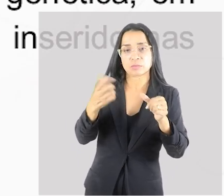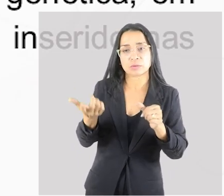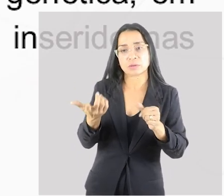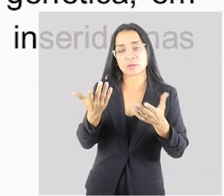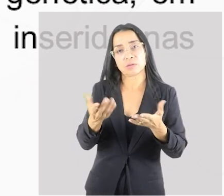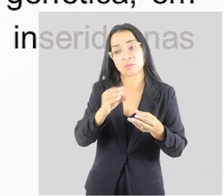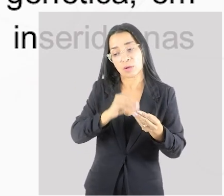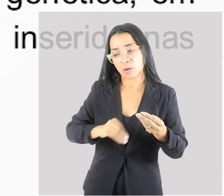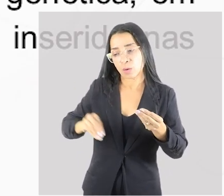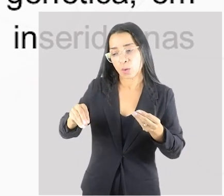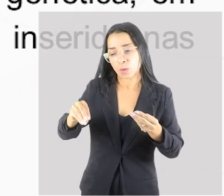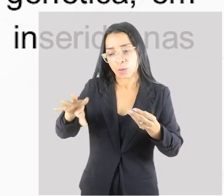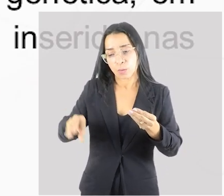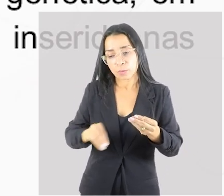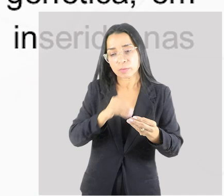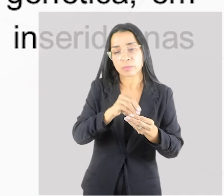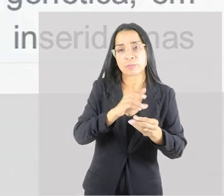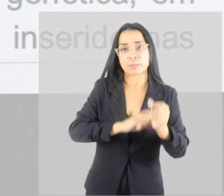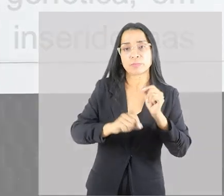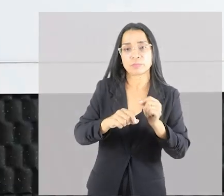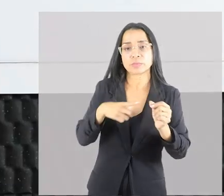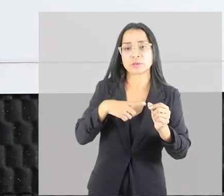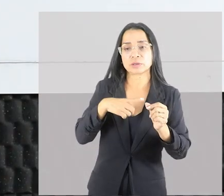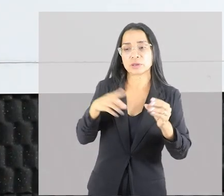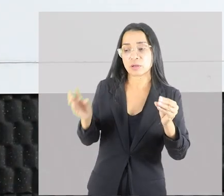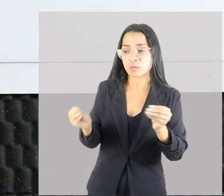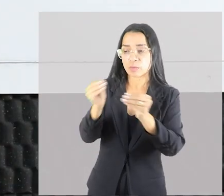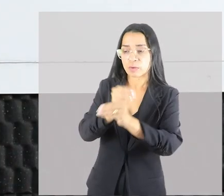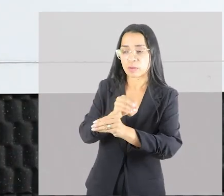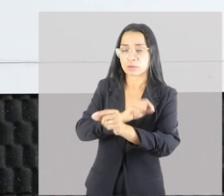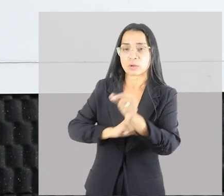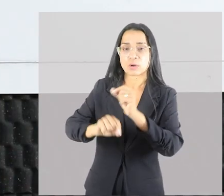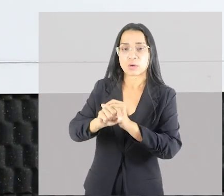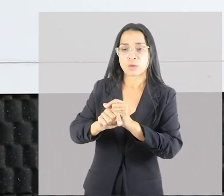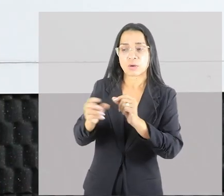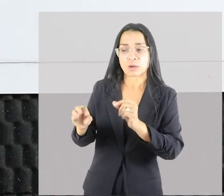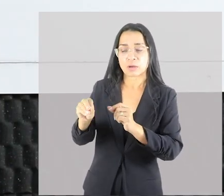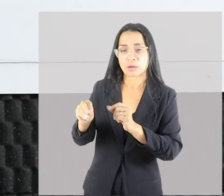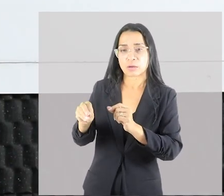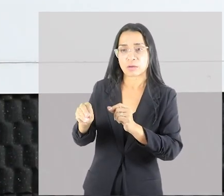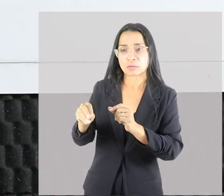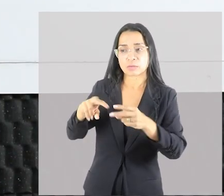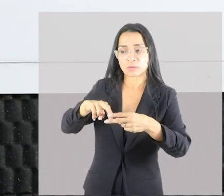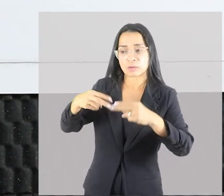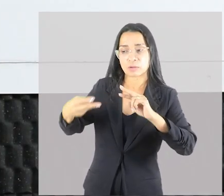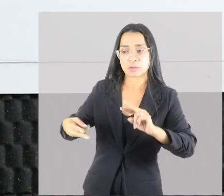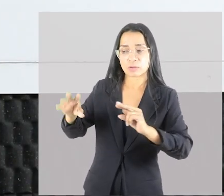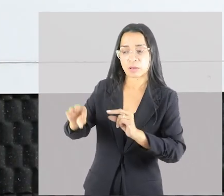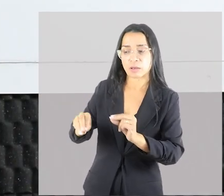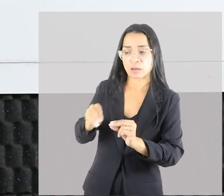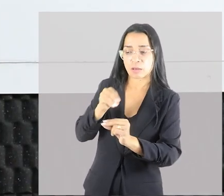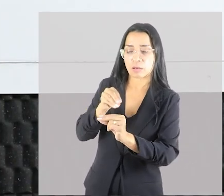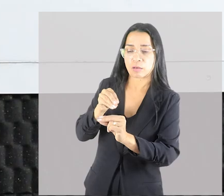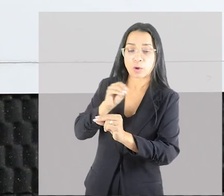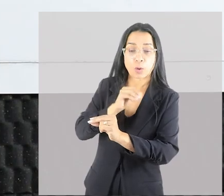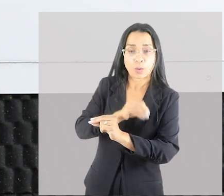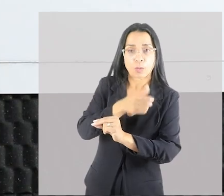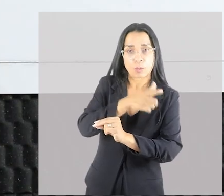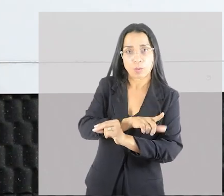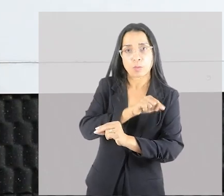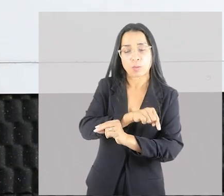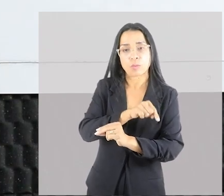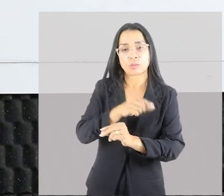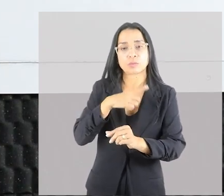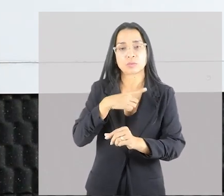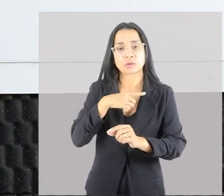que estava sendo cultivada. Se a gente está tendo uma troca ali, né, estou inserindo um gene, um material genético de indivíduo em outro, o